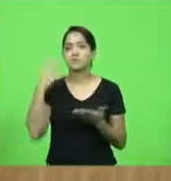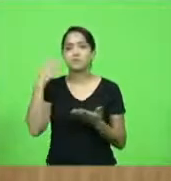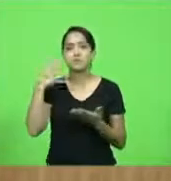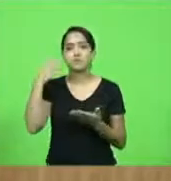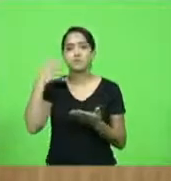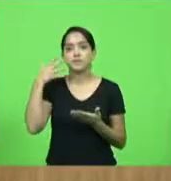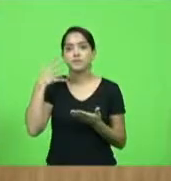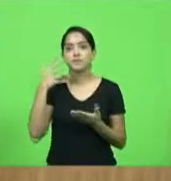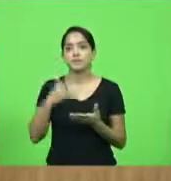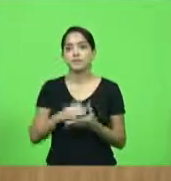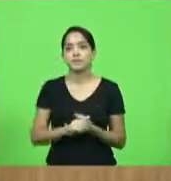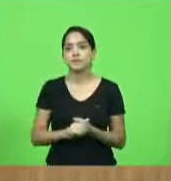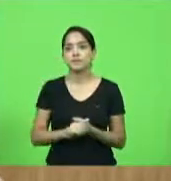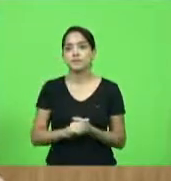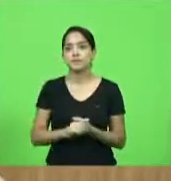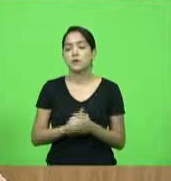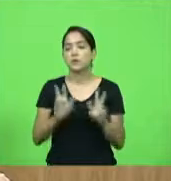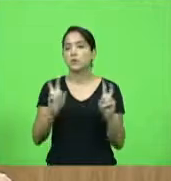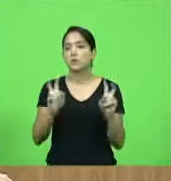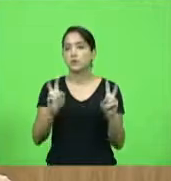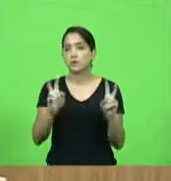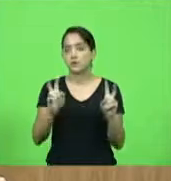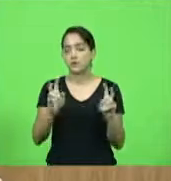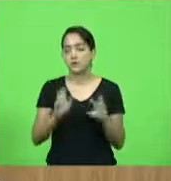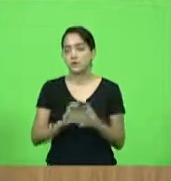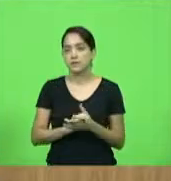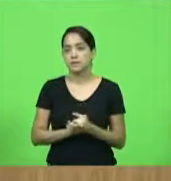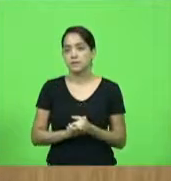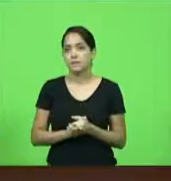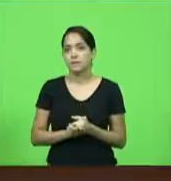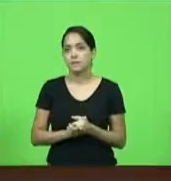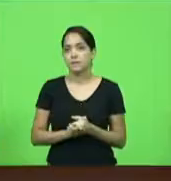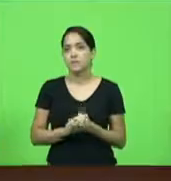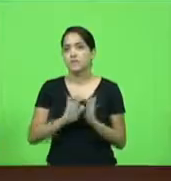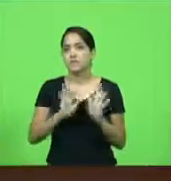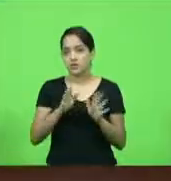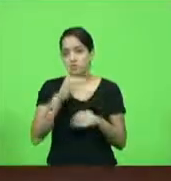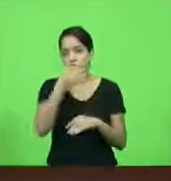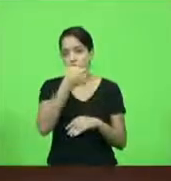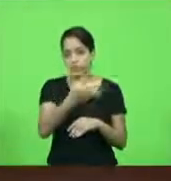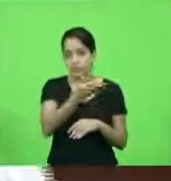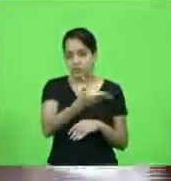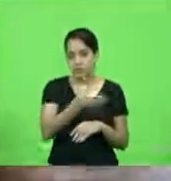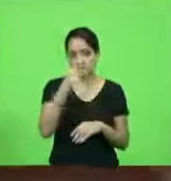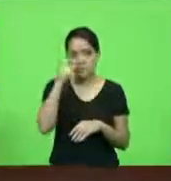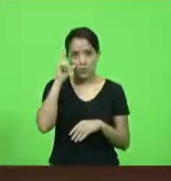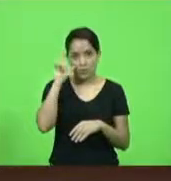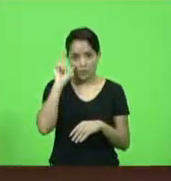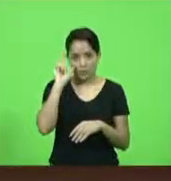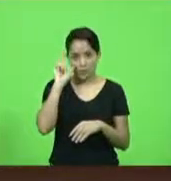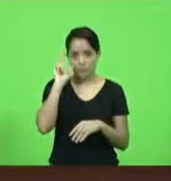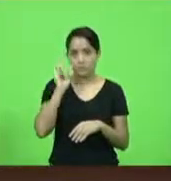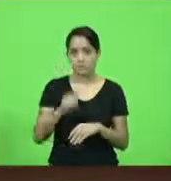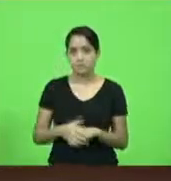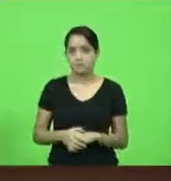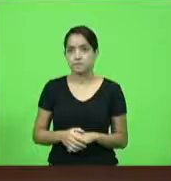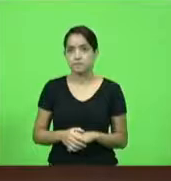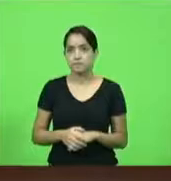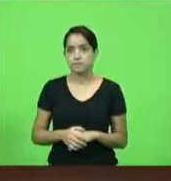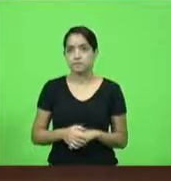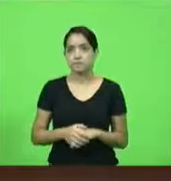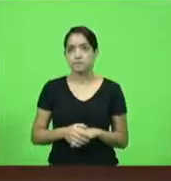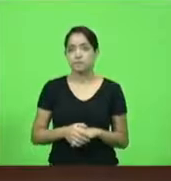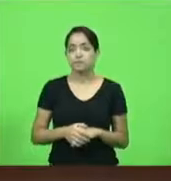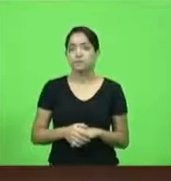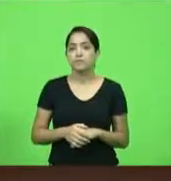hoje relacionado a que já foi comentado ontem aqui por alguns